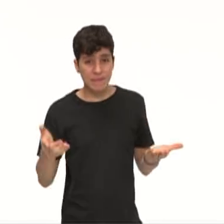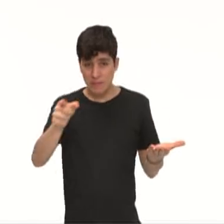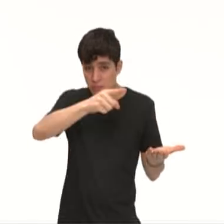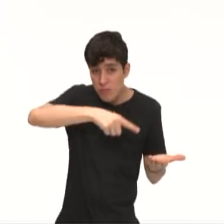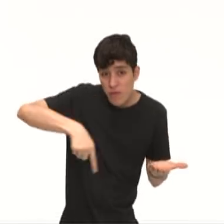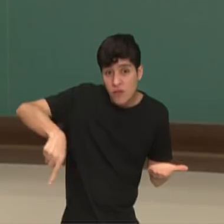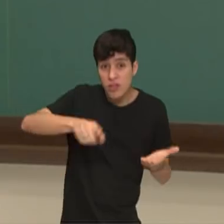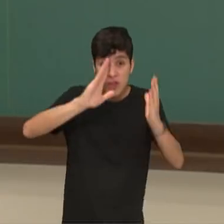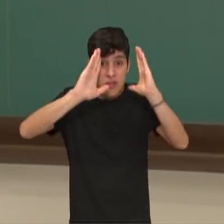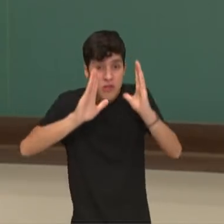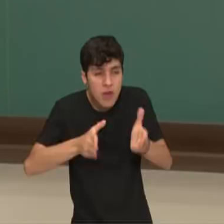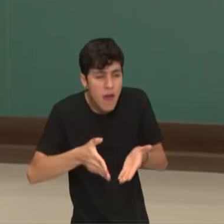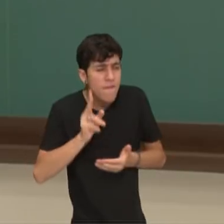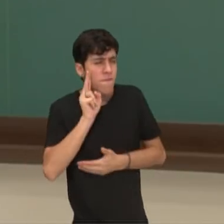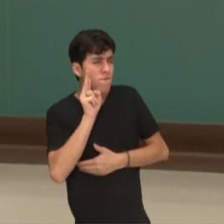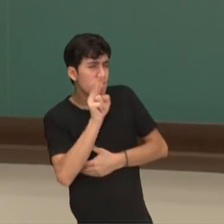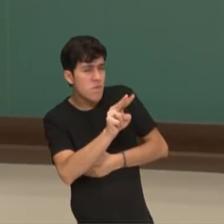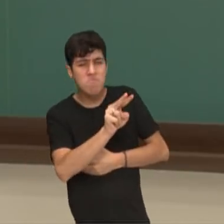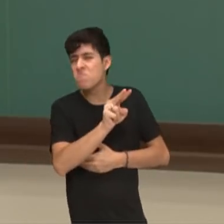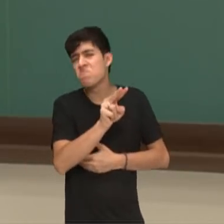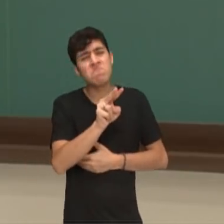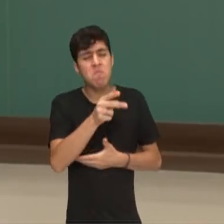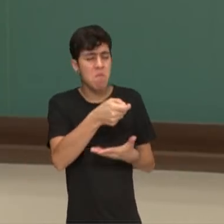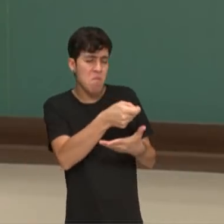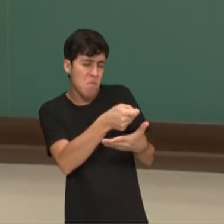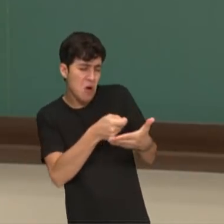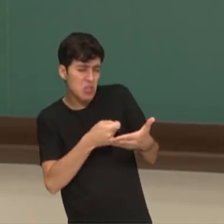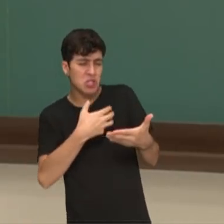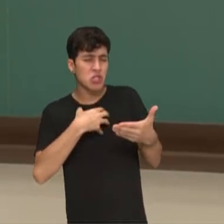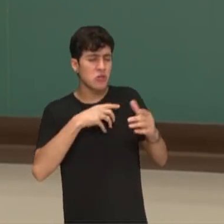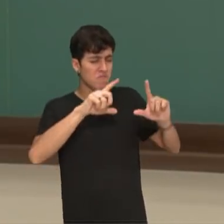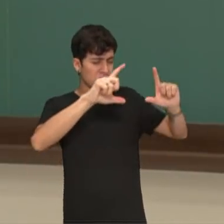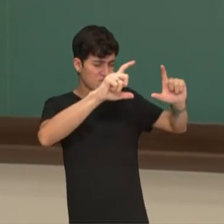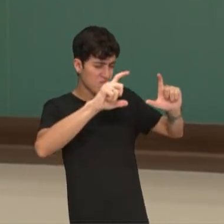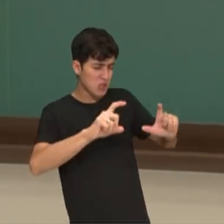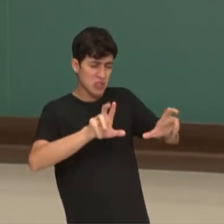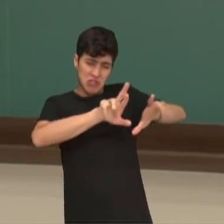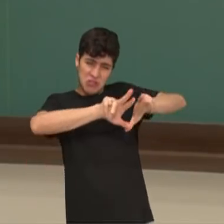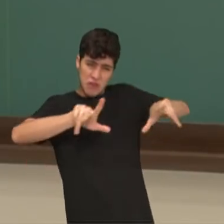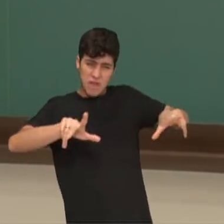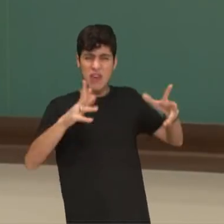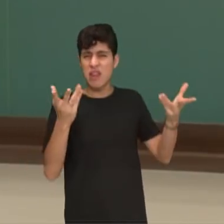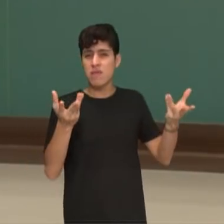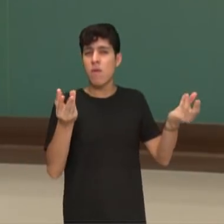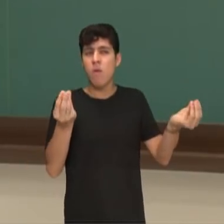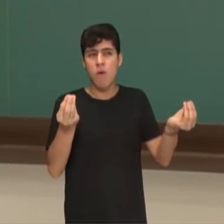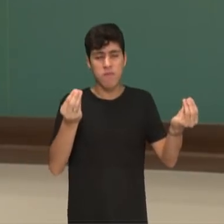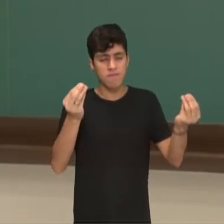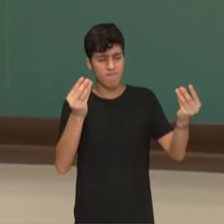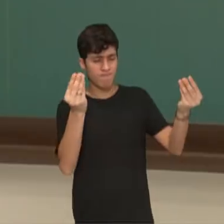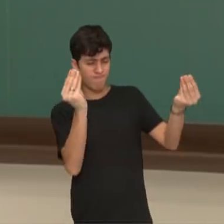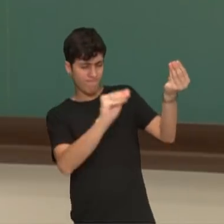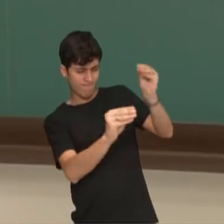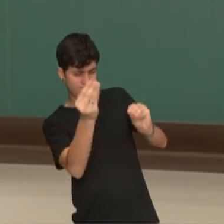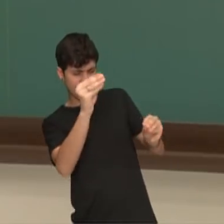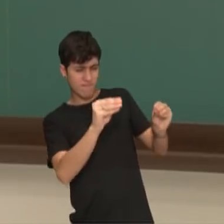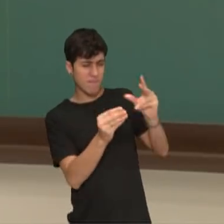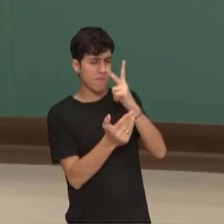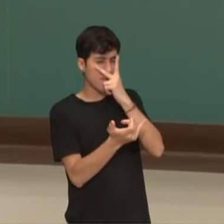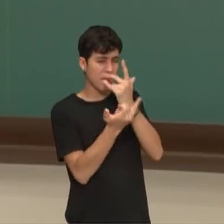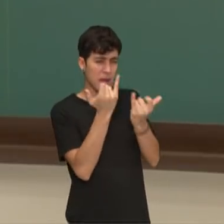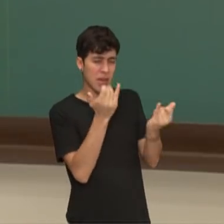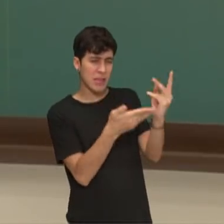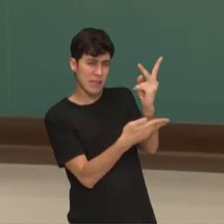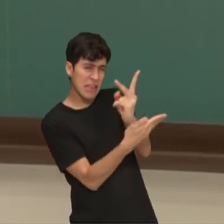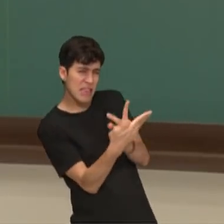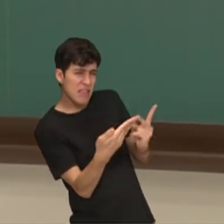poesia diferente, que tem um formato diferente, às vezes tridimensional, ou que forma um desenho? É